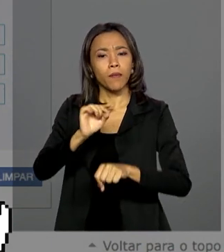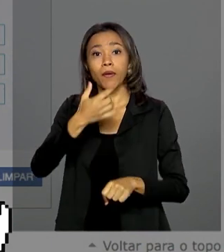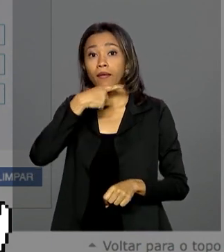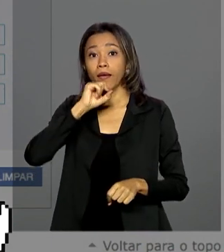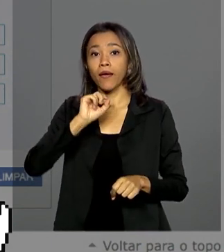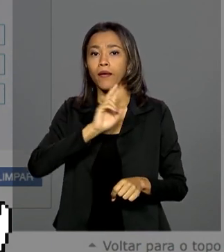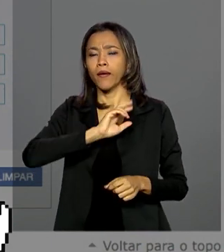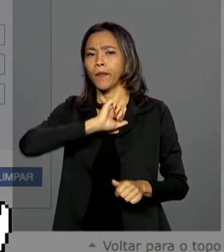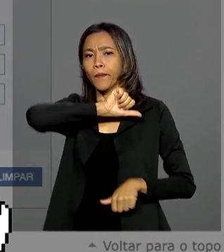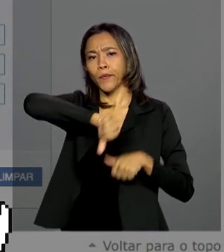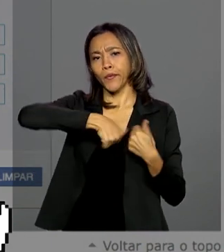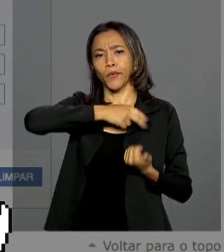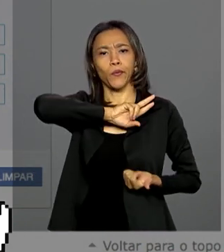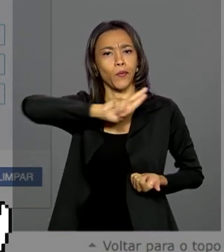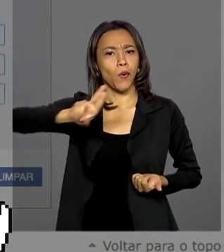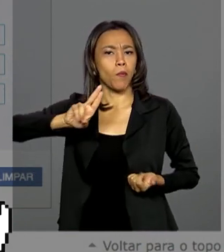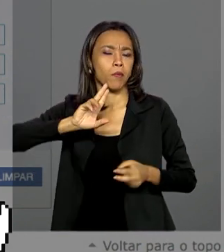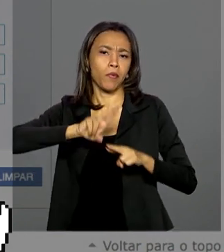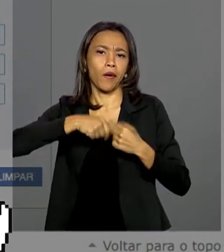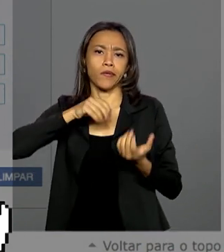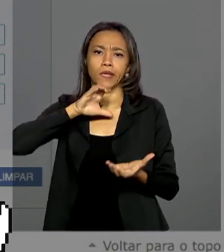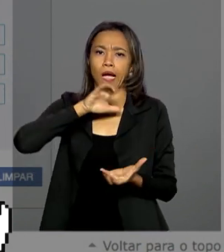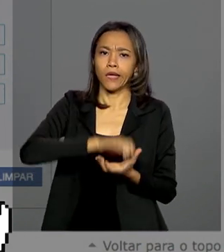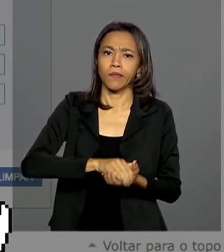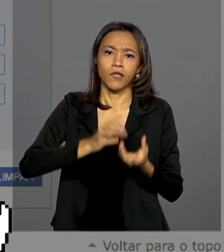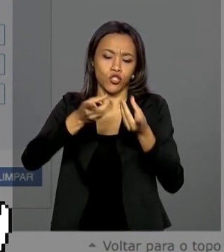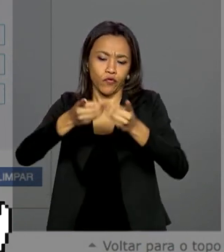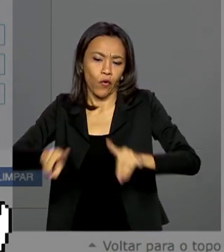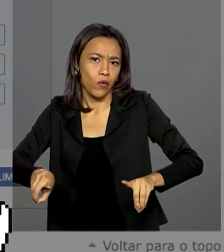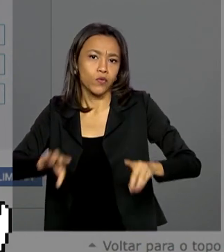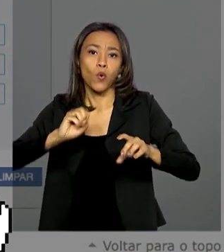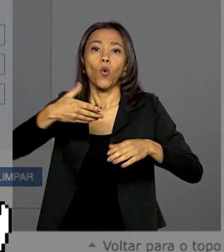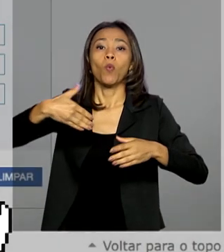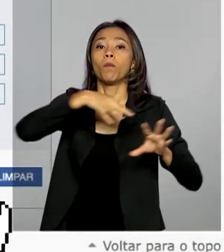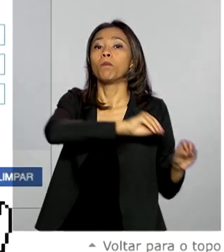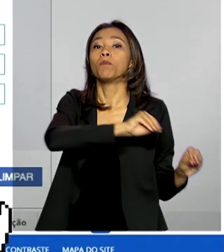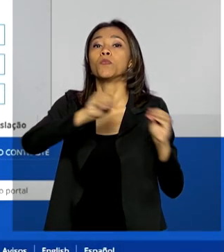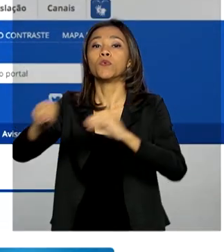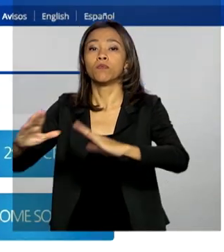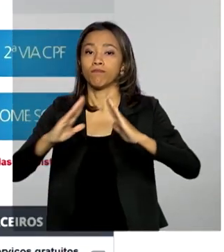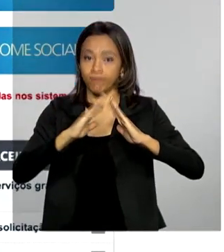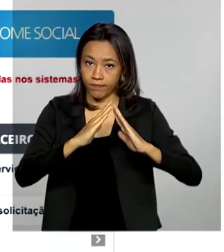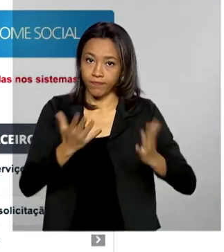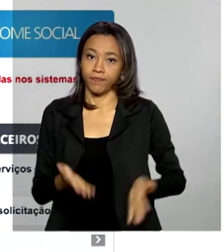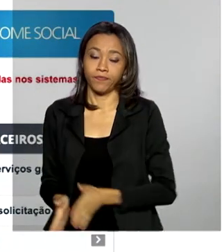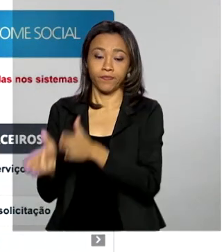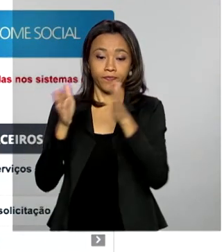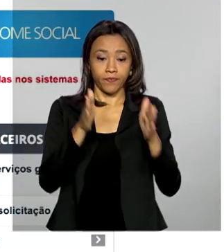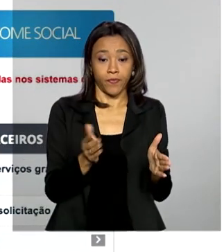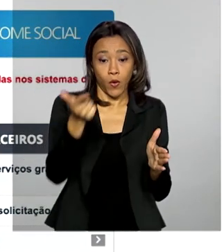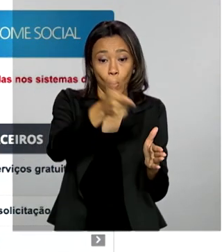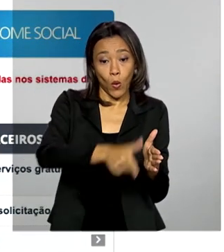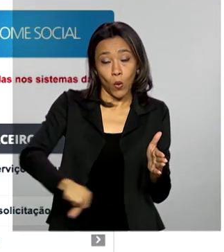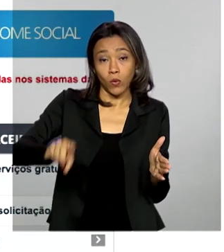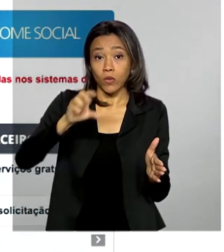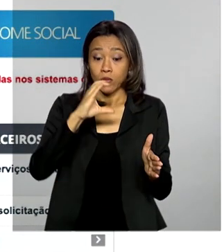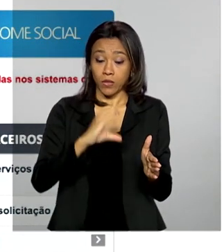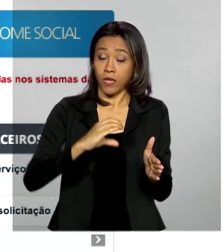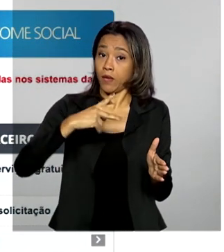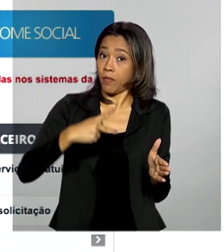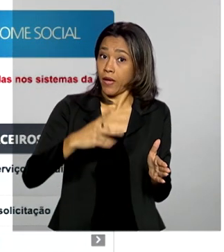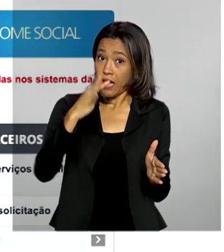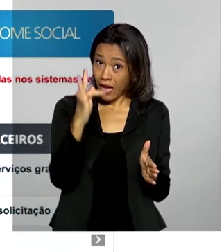para quem mudou o nome por casamento ou divórcio ou quem mudou de endereço já nos casos em que o